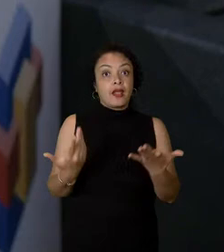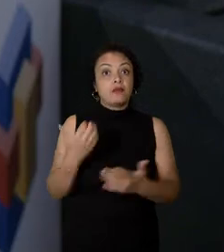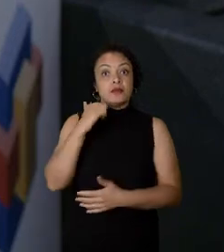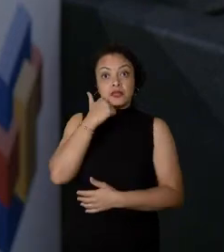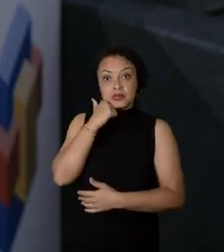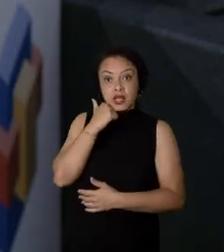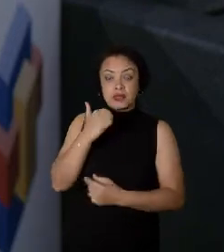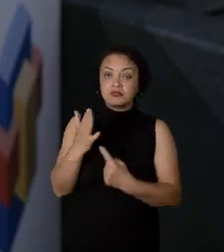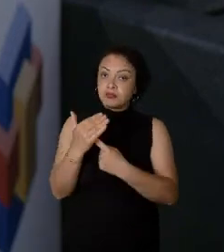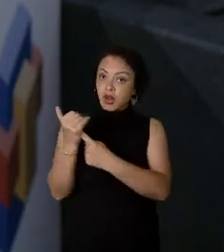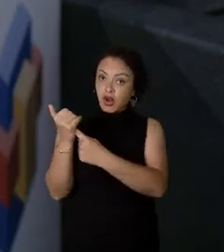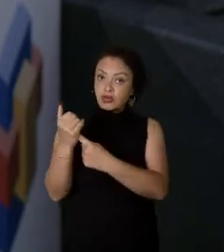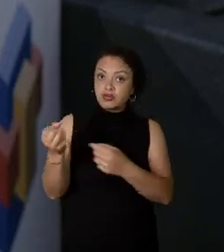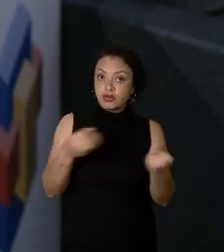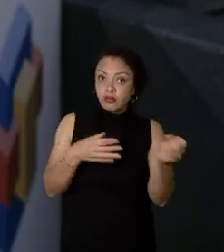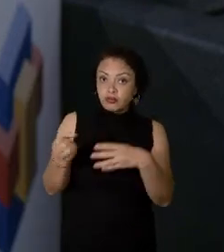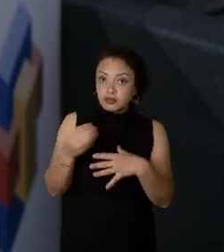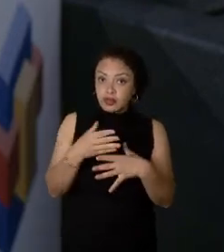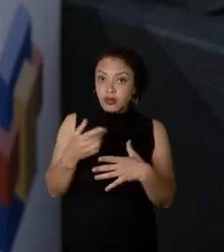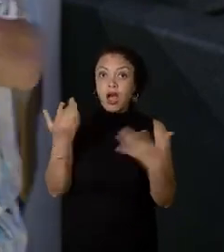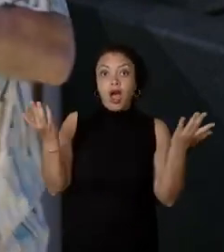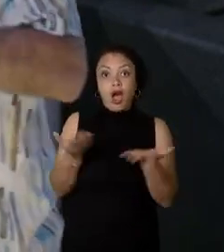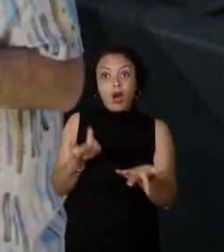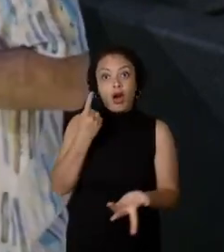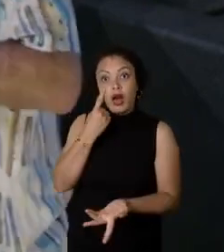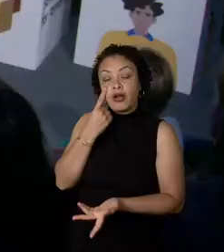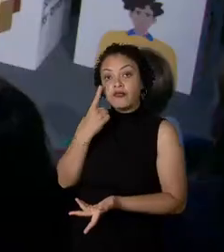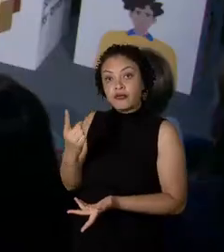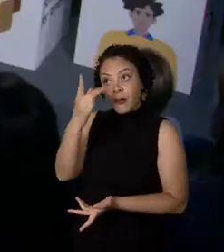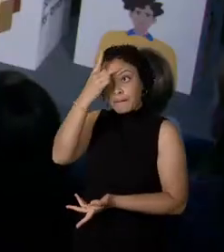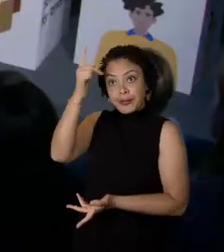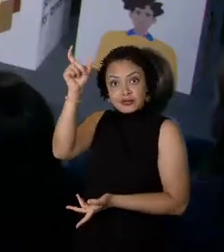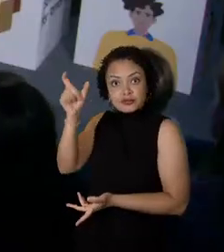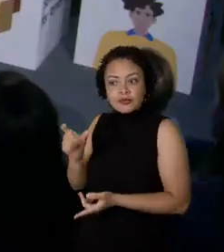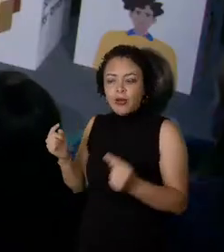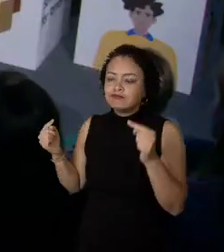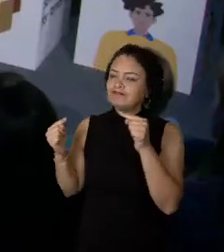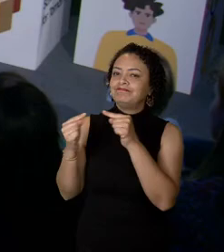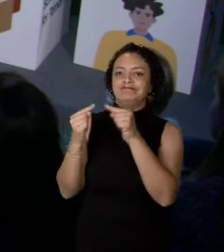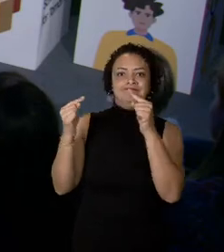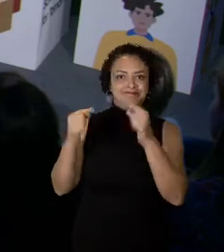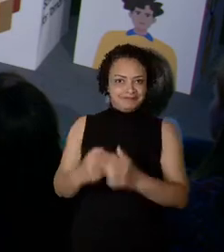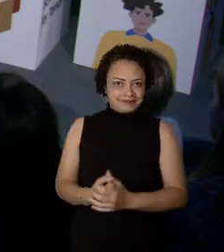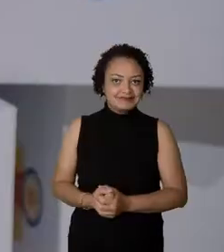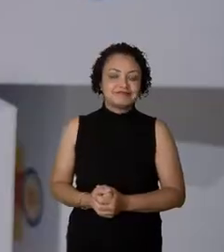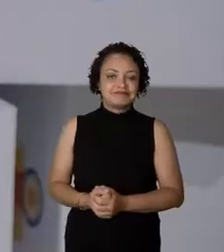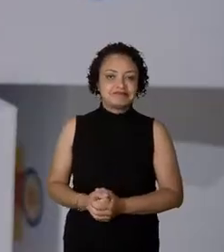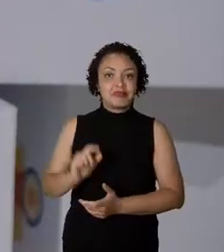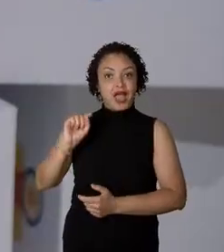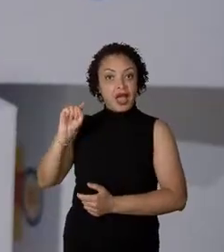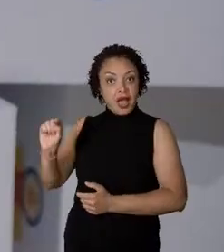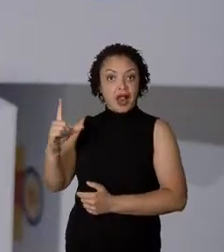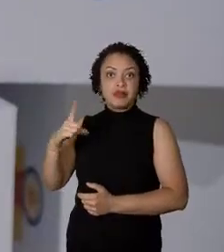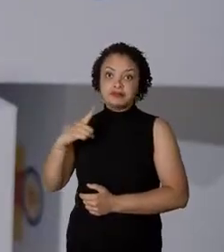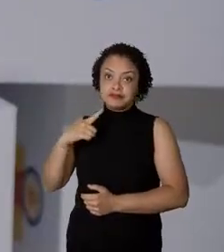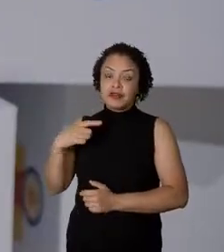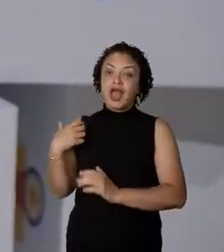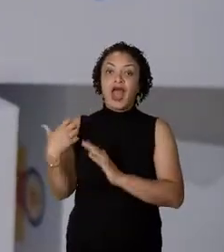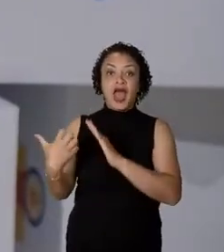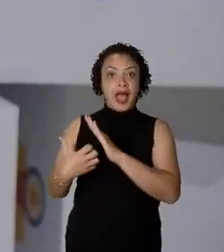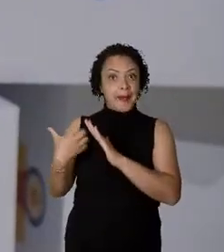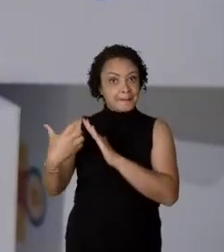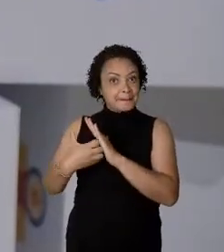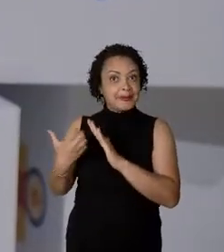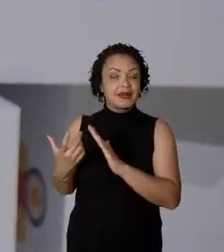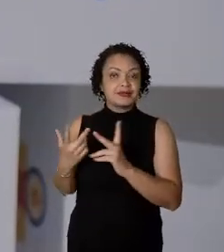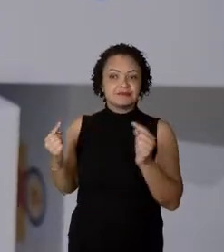inovação, chegou a hora de ouvirmos uma pessoa que tem tudo a ver com isso. Ou melhor, que preside uma empresa que tem tudo a ver com isso. De